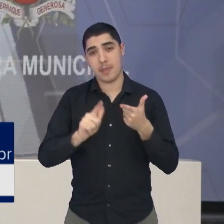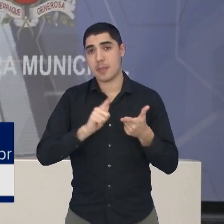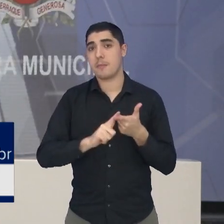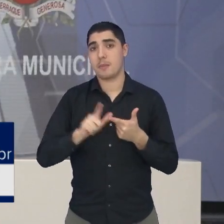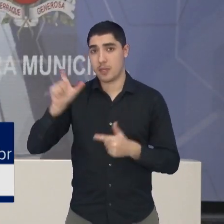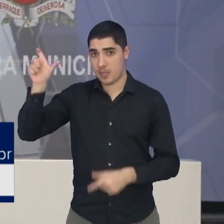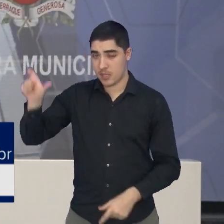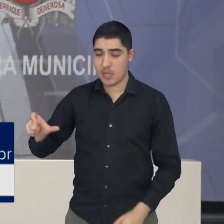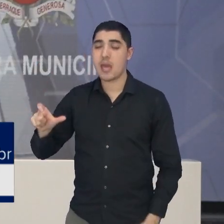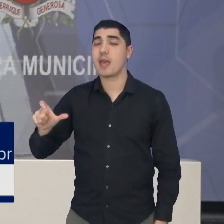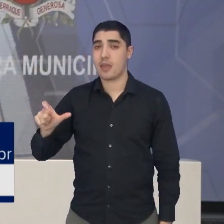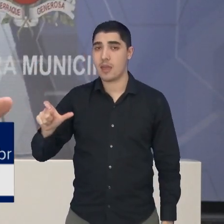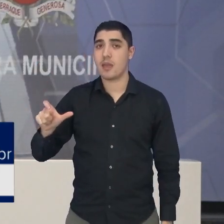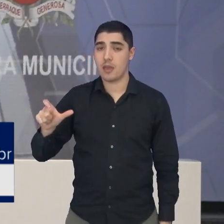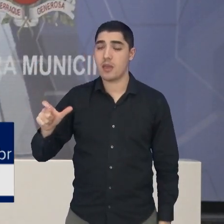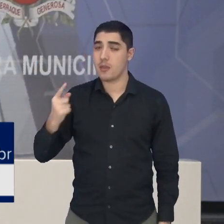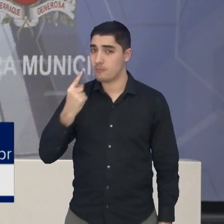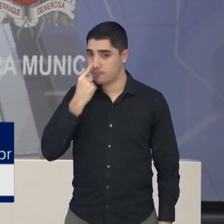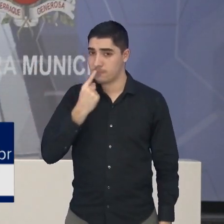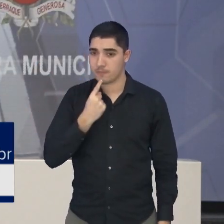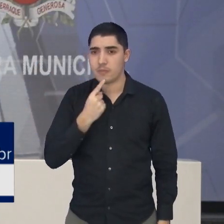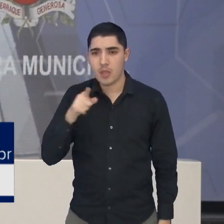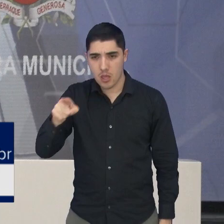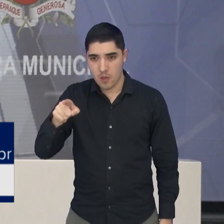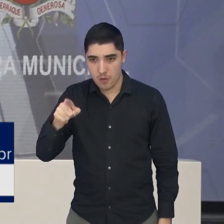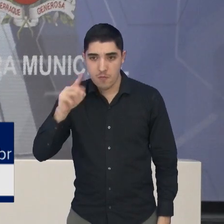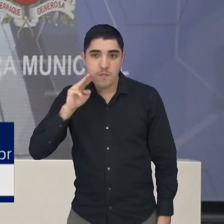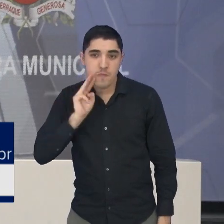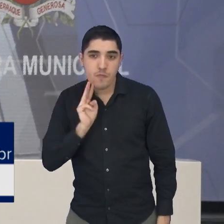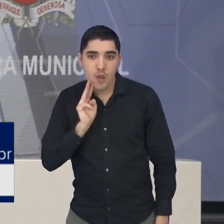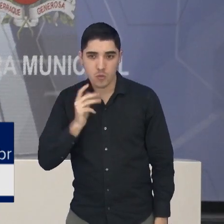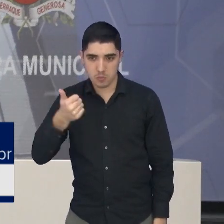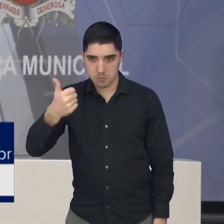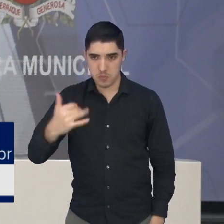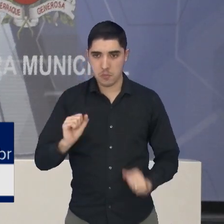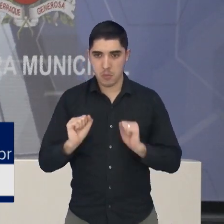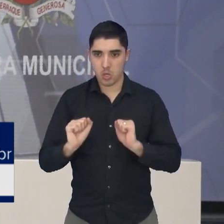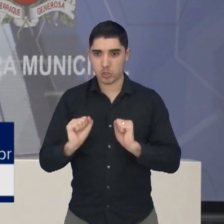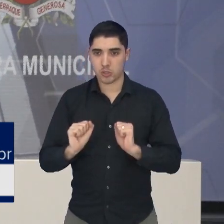governo. Walter, te dá uma parte aí.